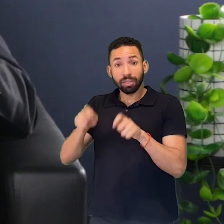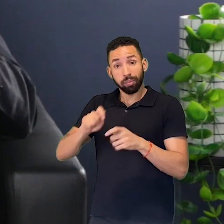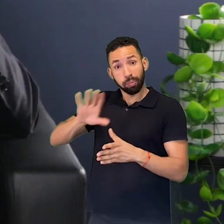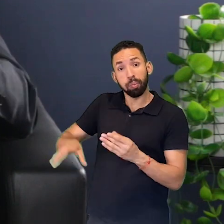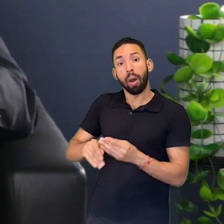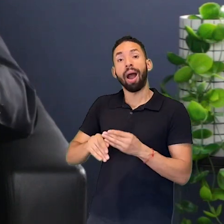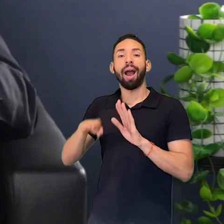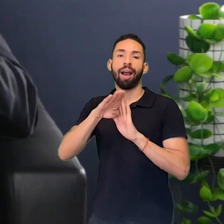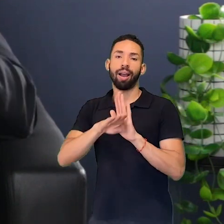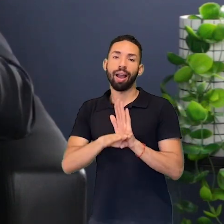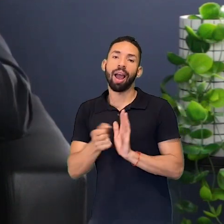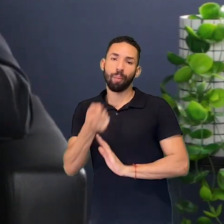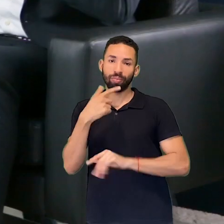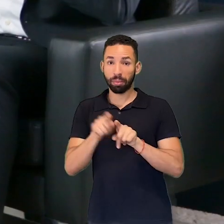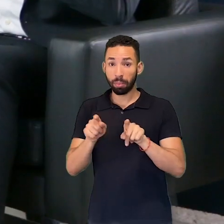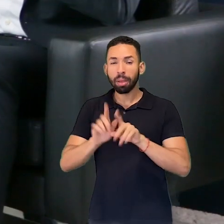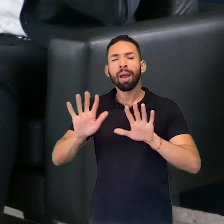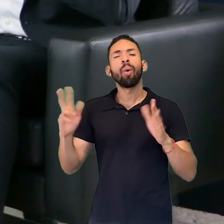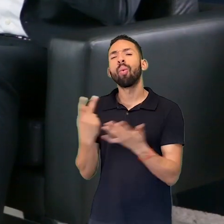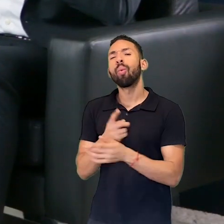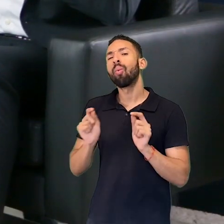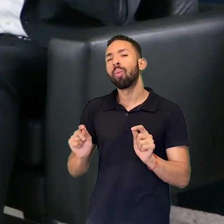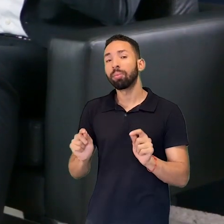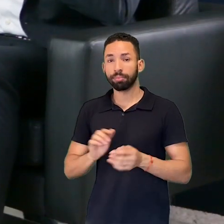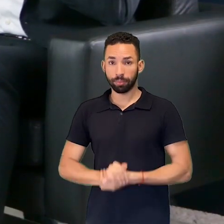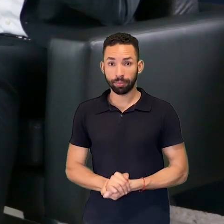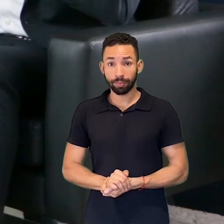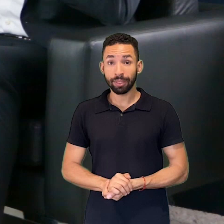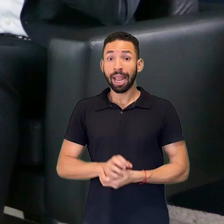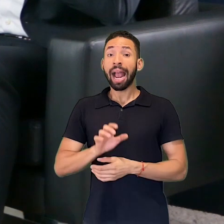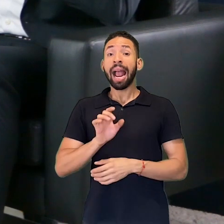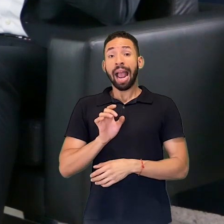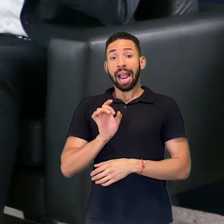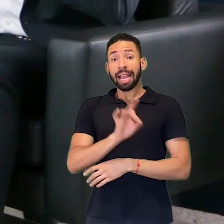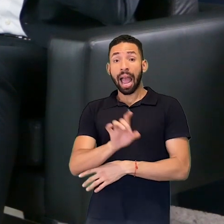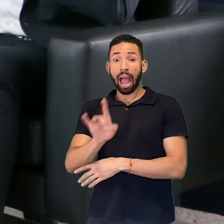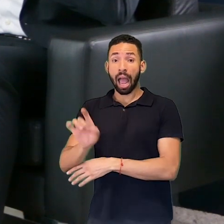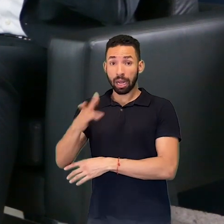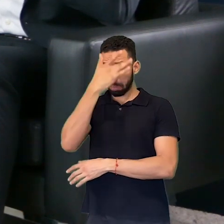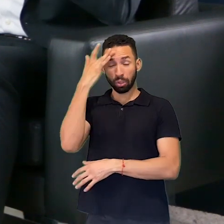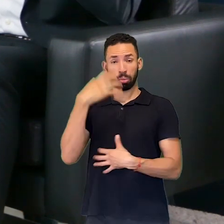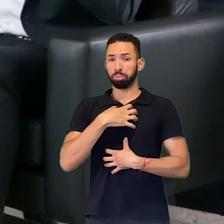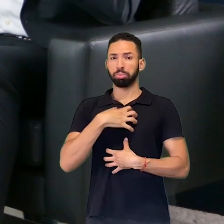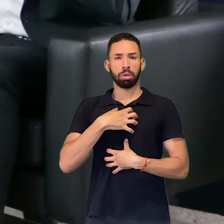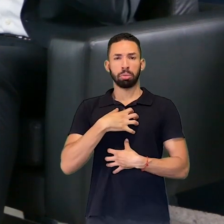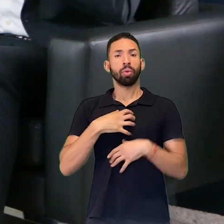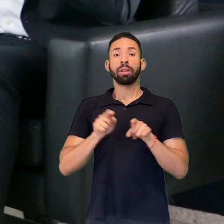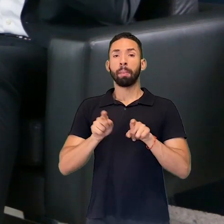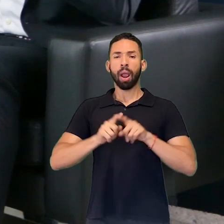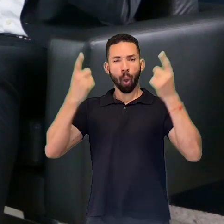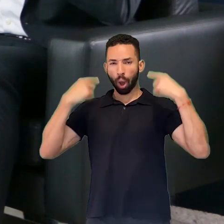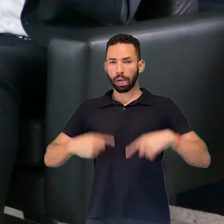podem, além disso, acrescentar medicamentos. O que ocorre, Lívia, é que muitas vezes, como cada organismo humano é de uma